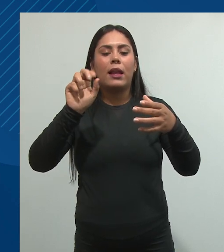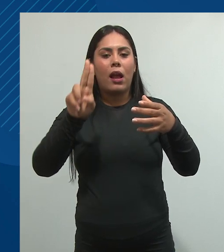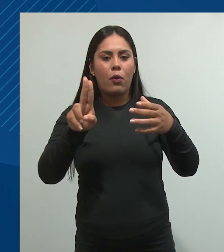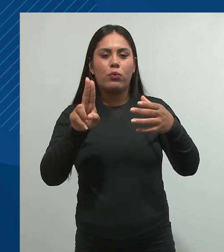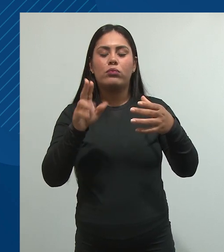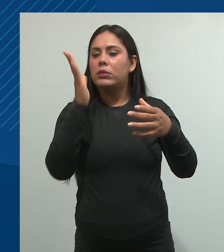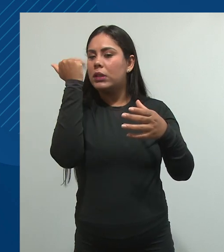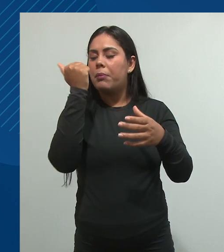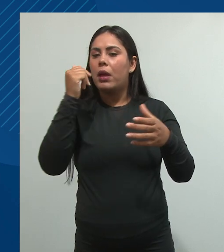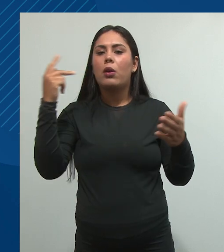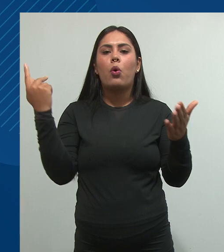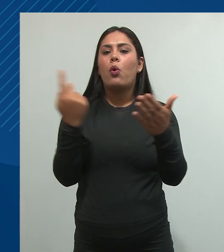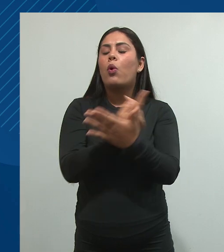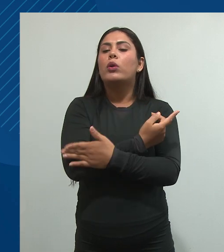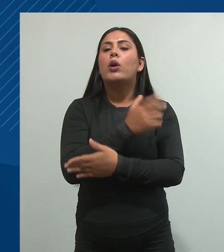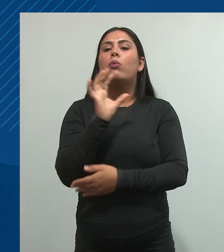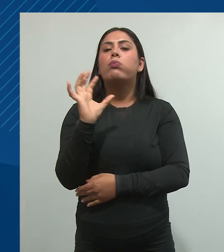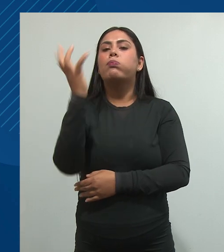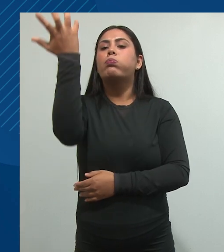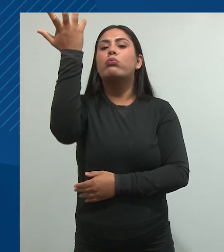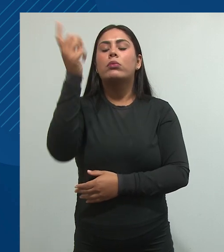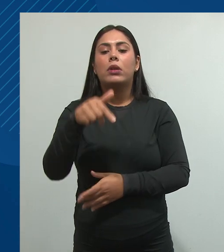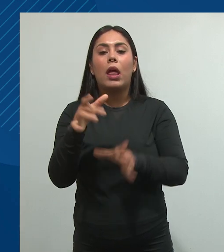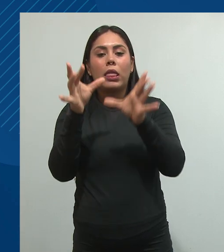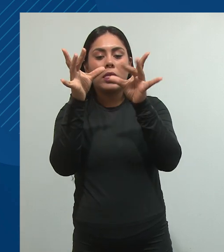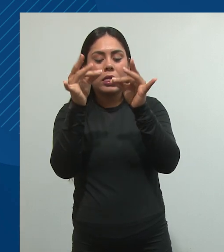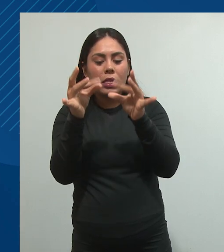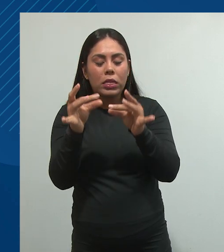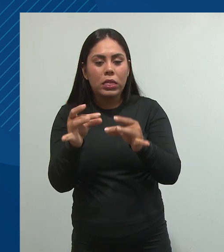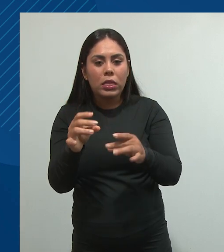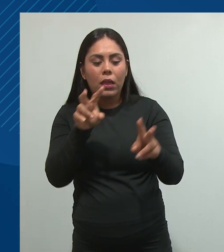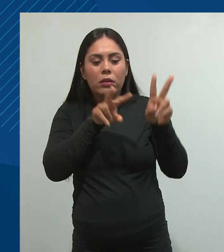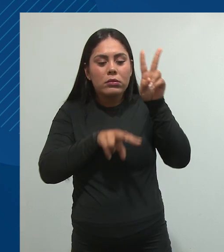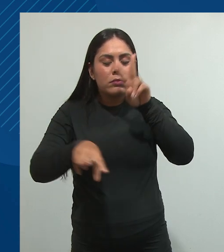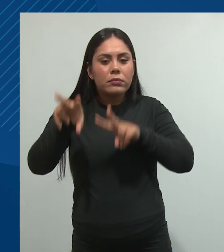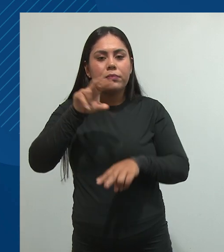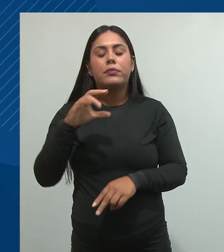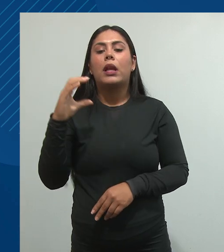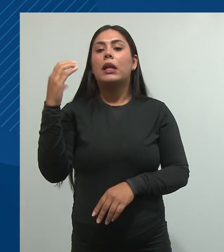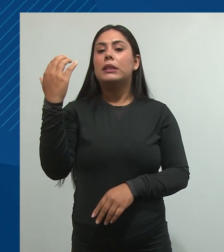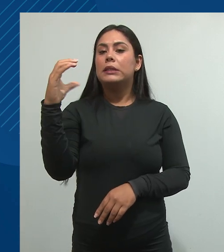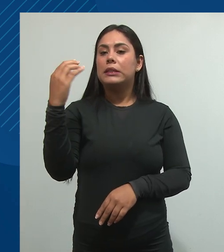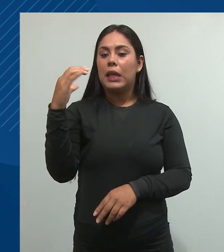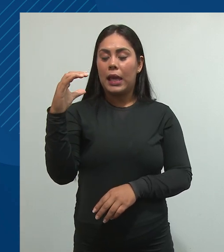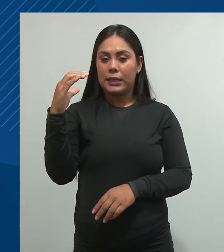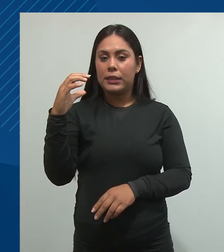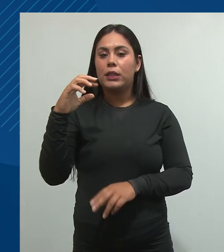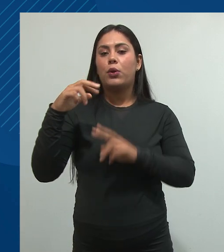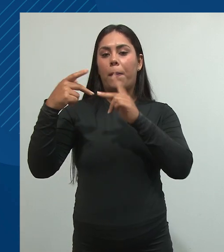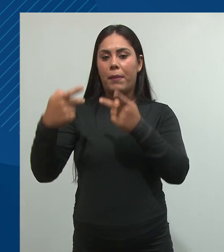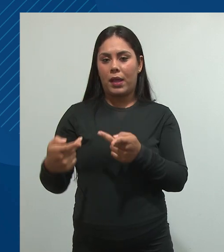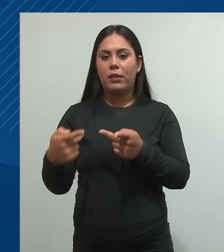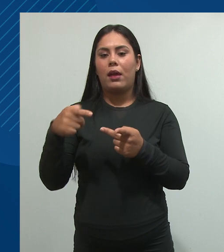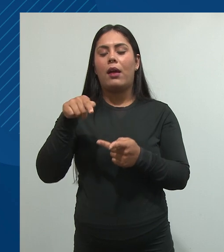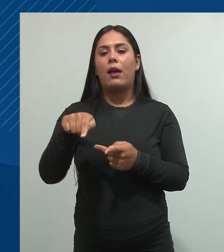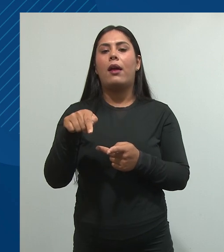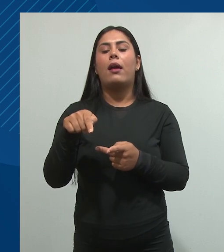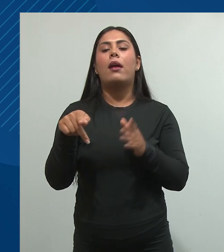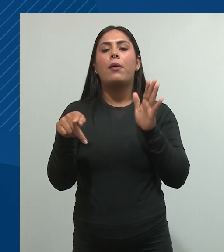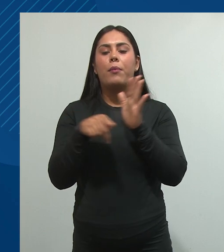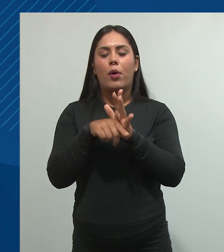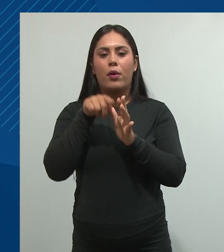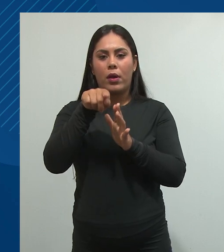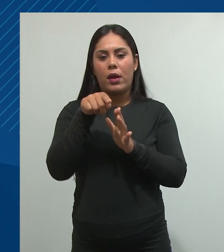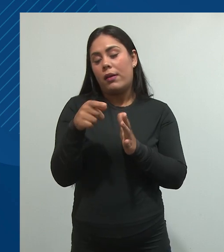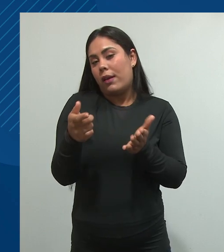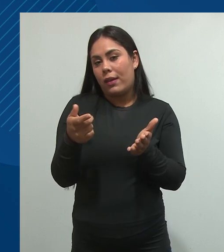esse fenômeno. Então esse é um processo de descrição e de observação. Nas ciências humanas, né? Ela que é a